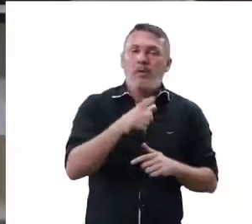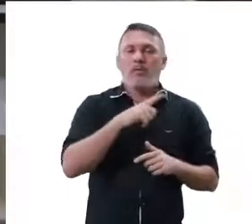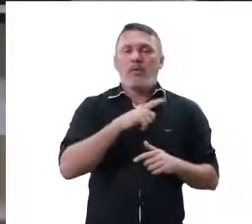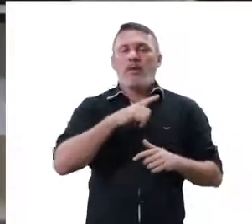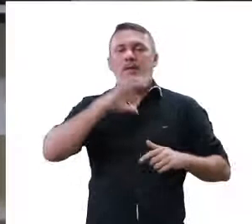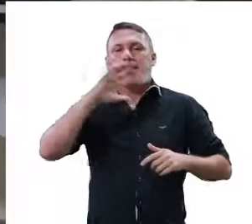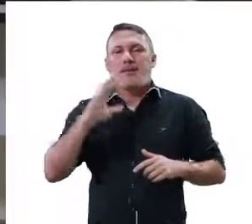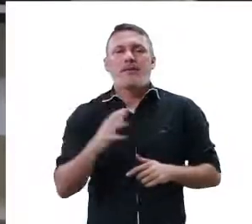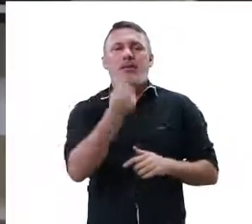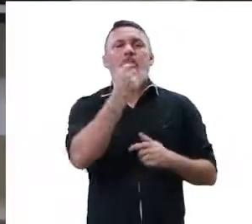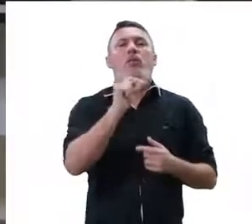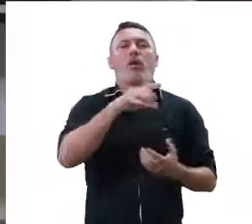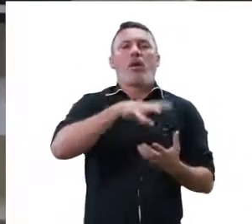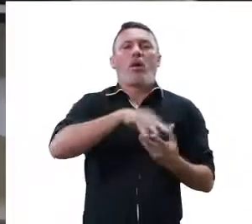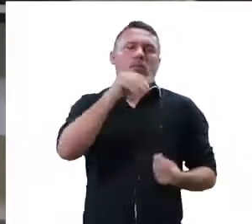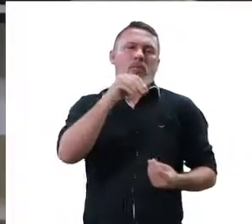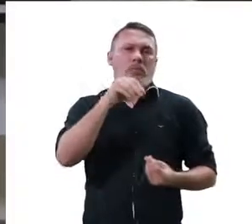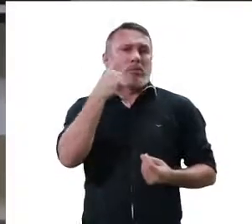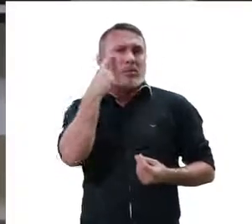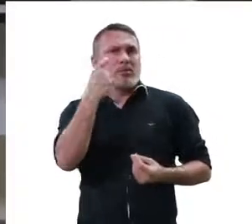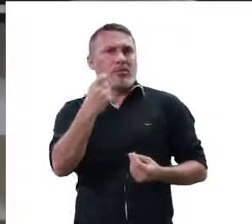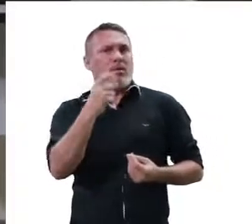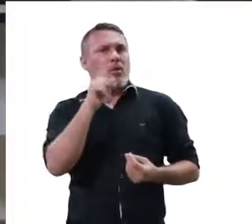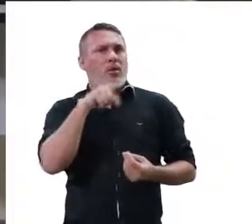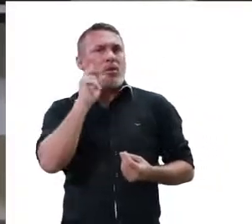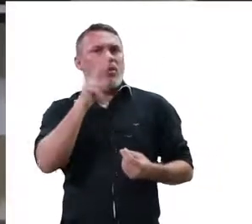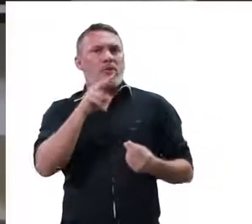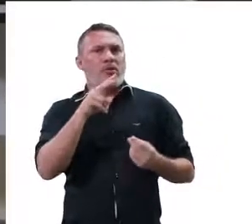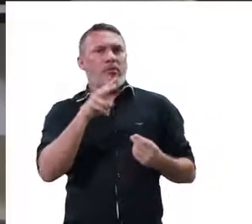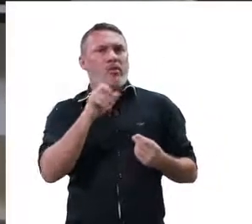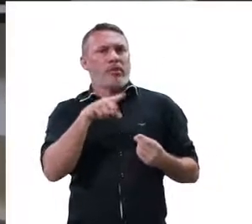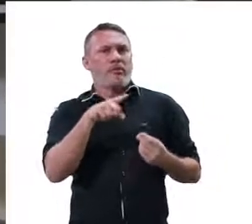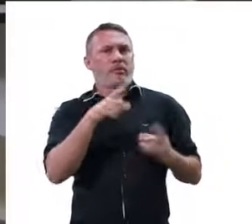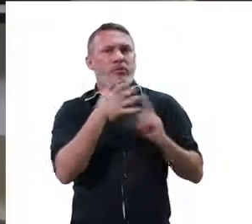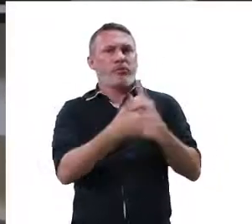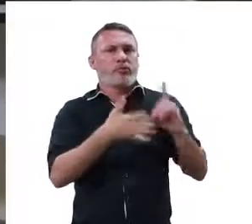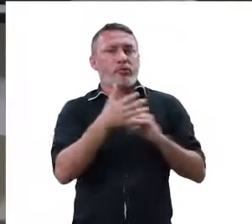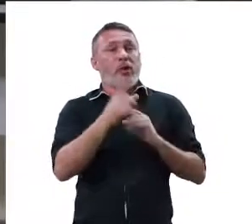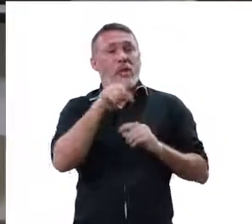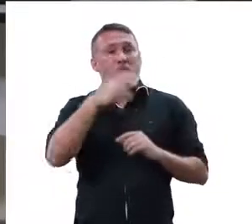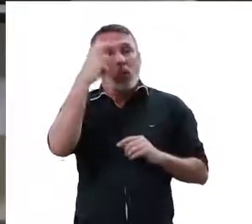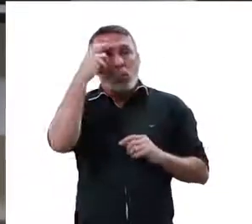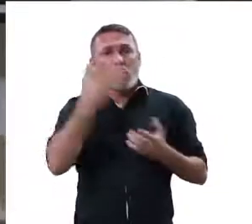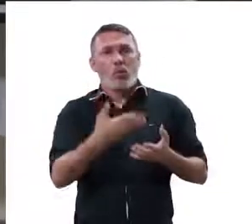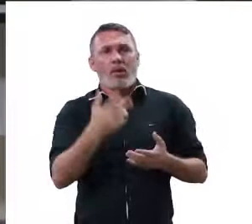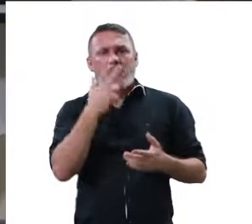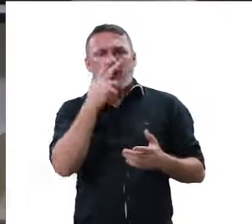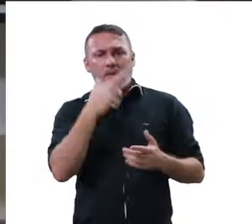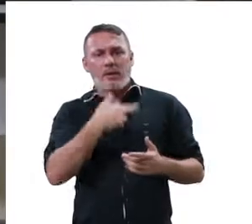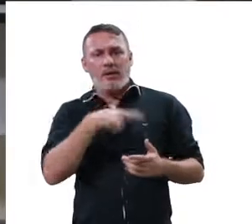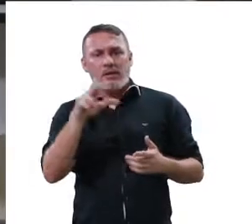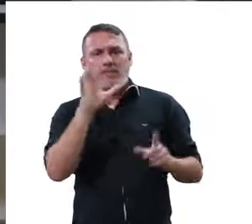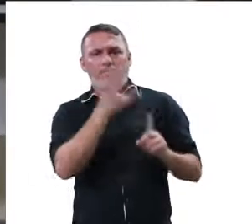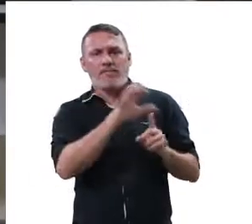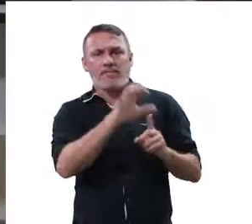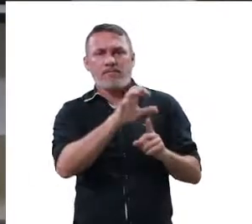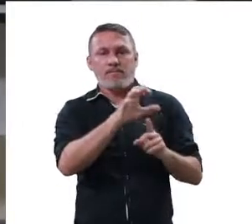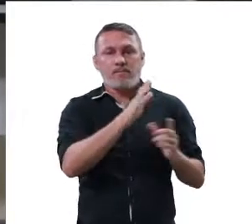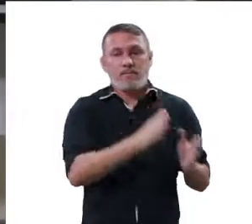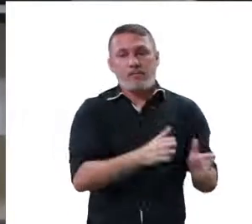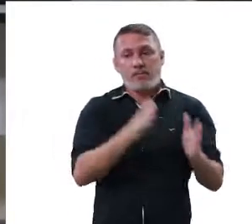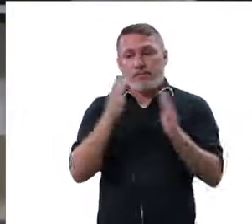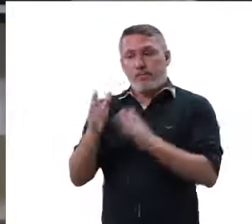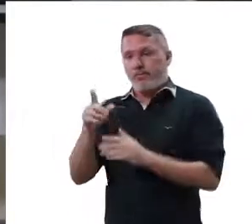principalmente da possibilidade de salvação da alma. Interessante, olha a questão cultural, porque entra o elemento